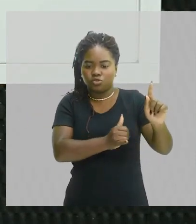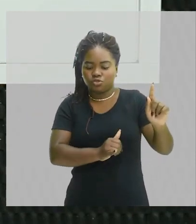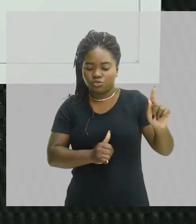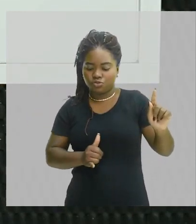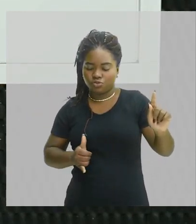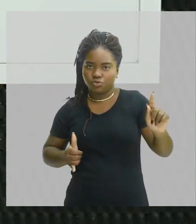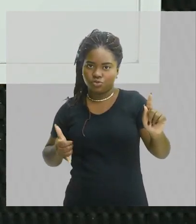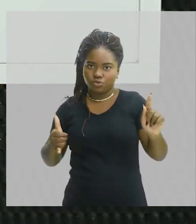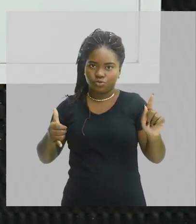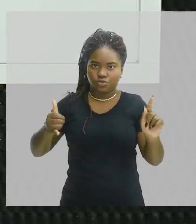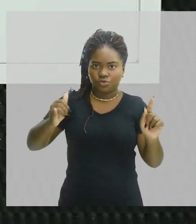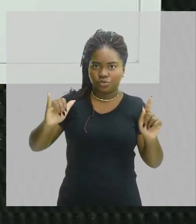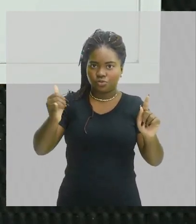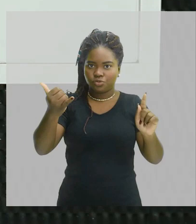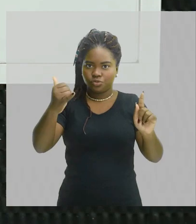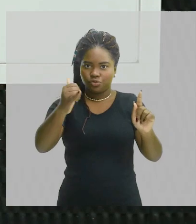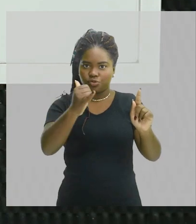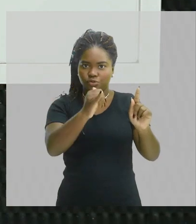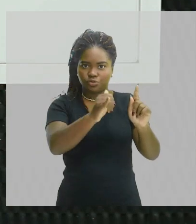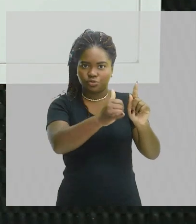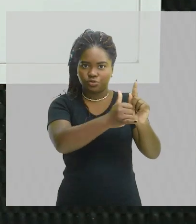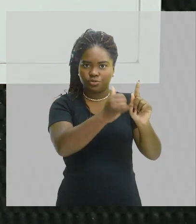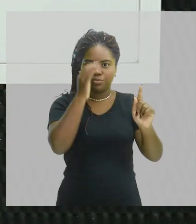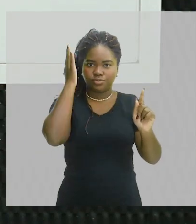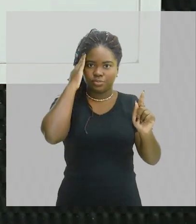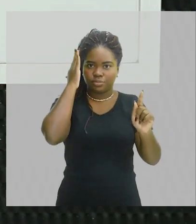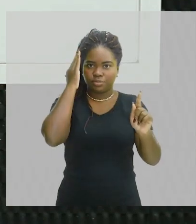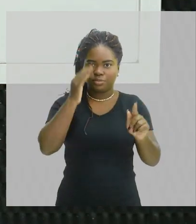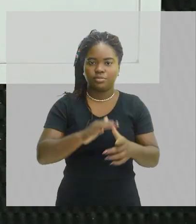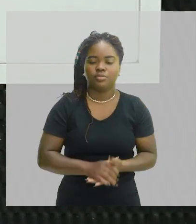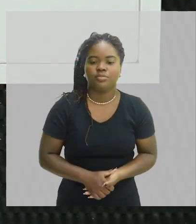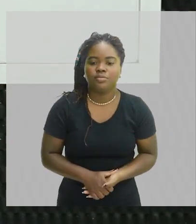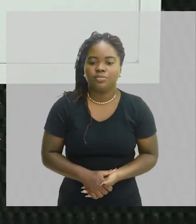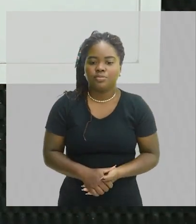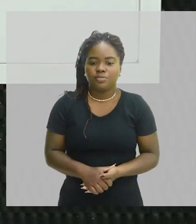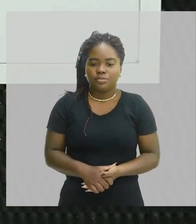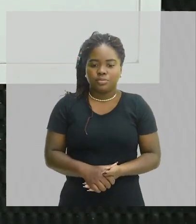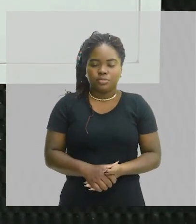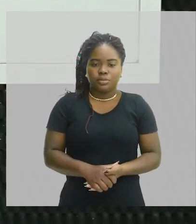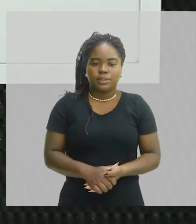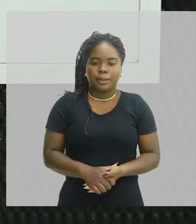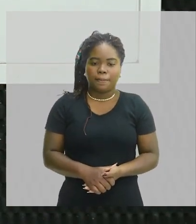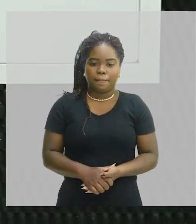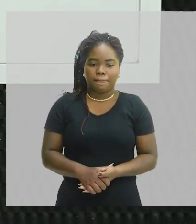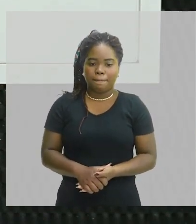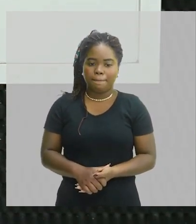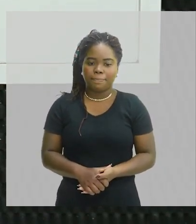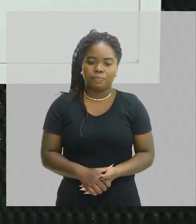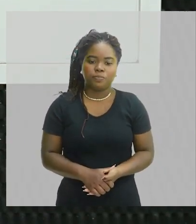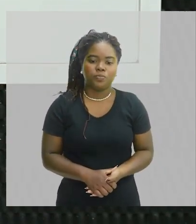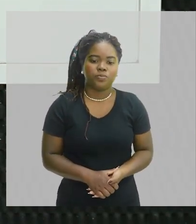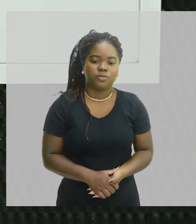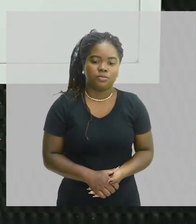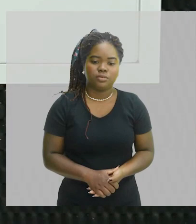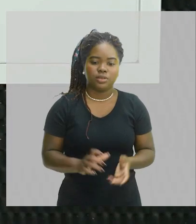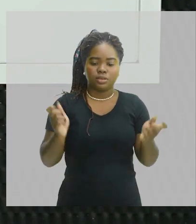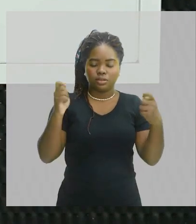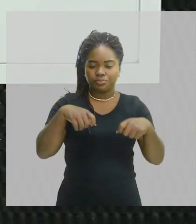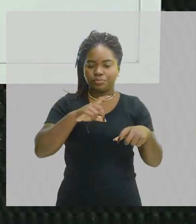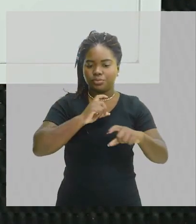nesse circuito, fazendo com que esses elementos que aí estão, né, que é o receptor e a resistência, eles possam